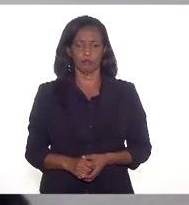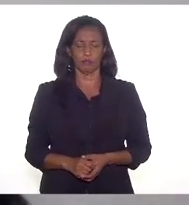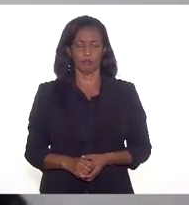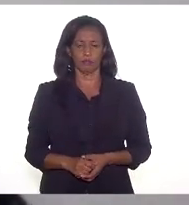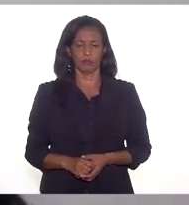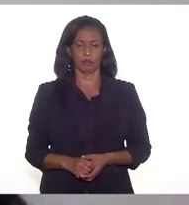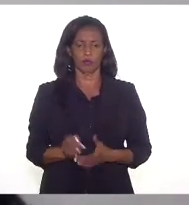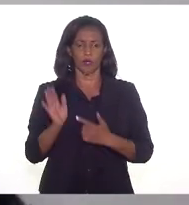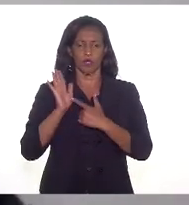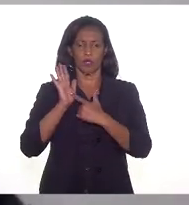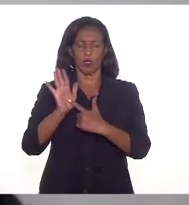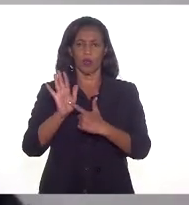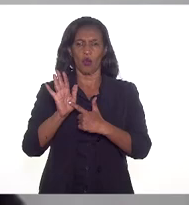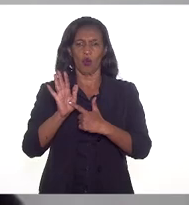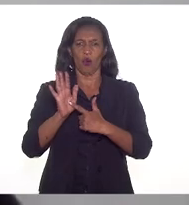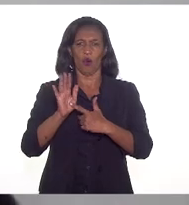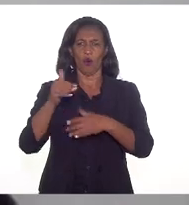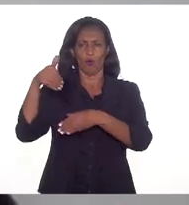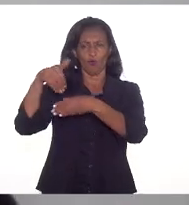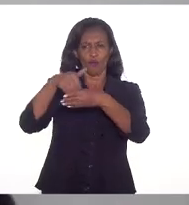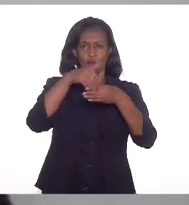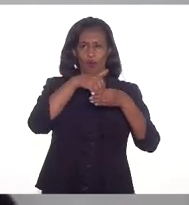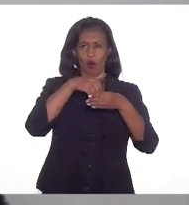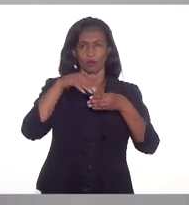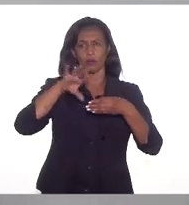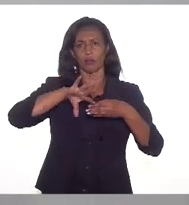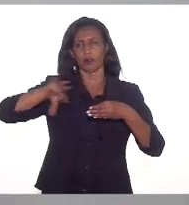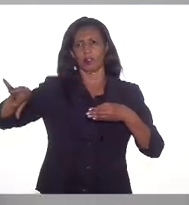que apresentou voto em separado a todos os membros.